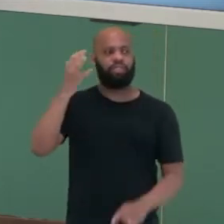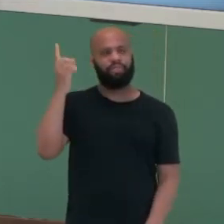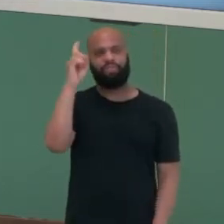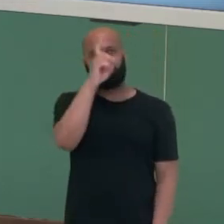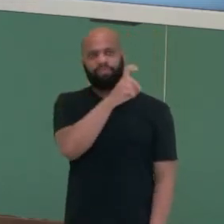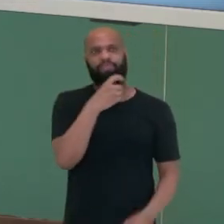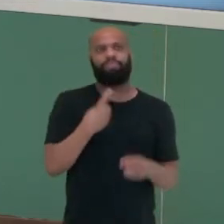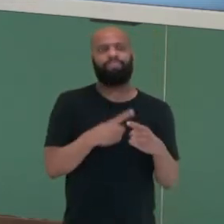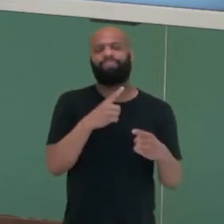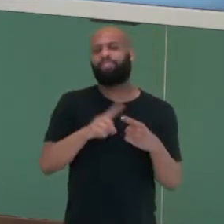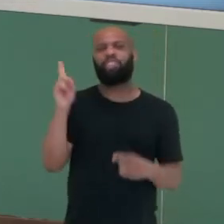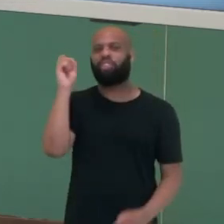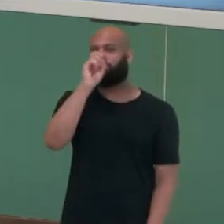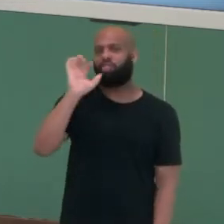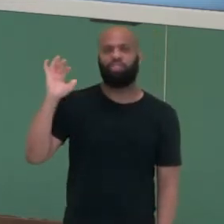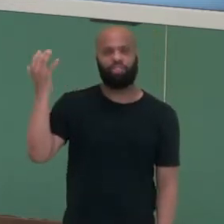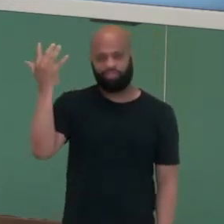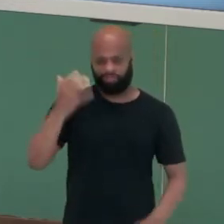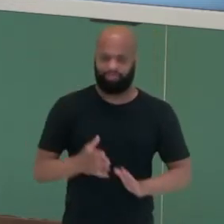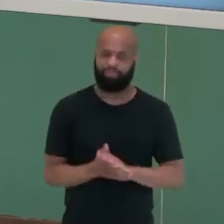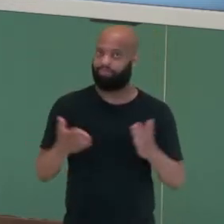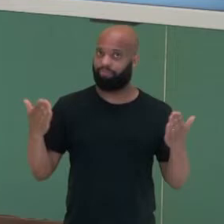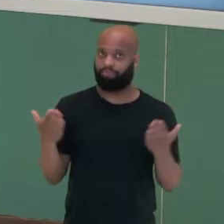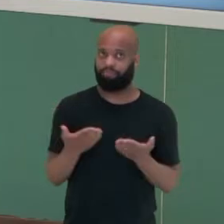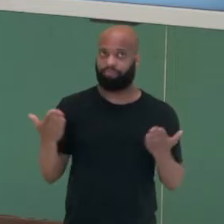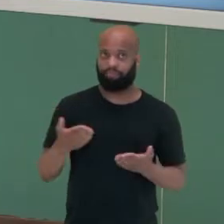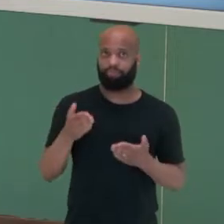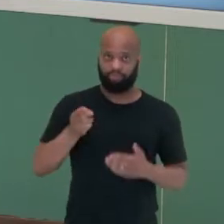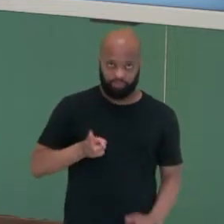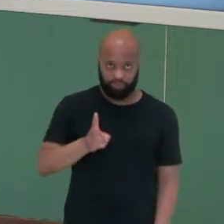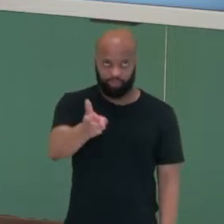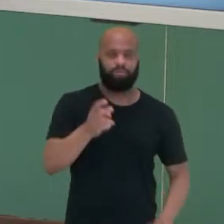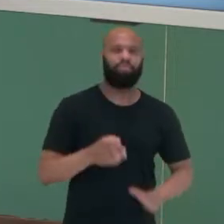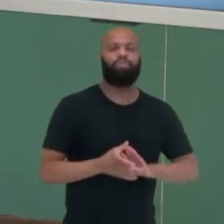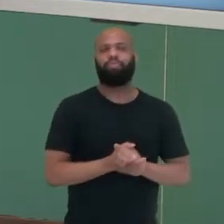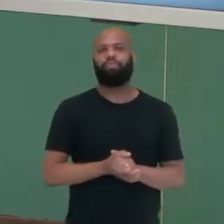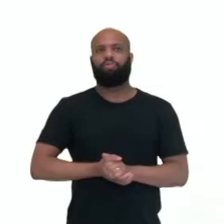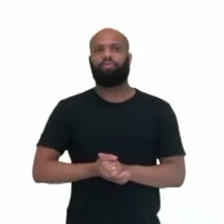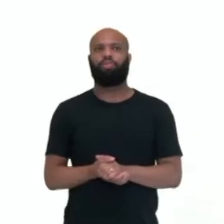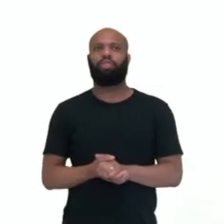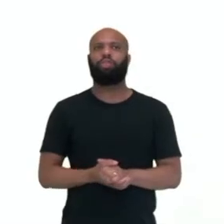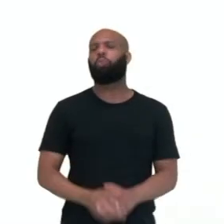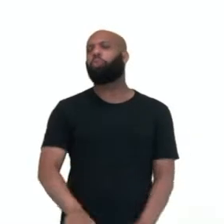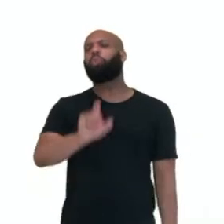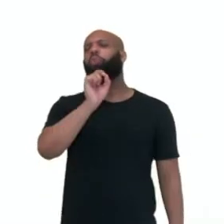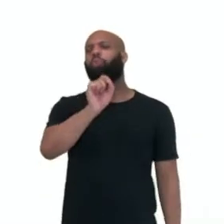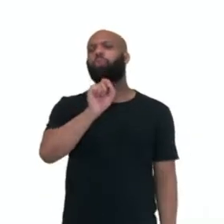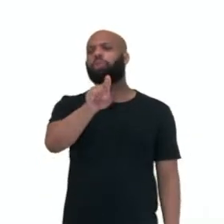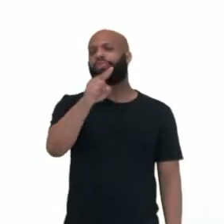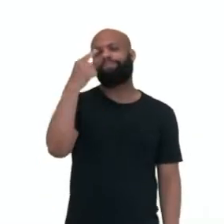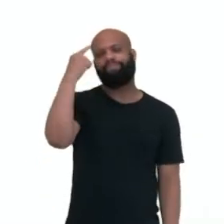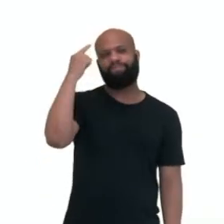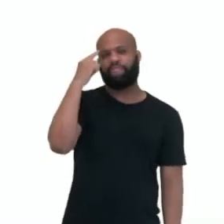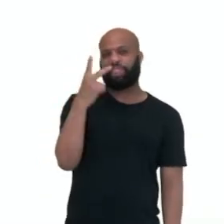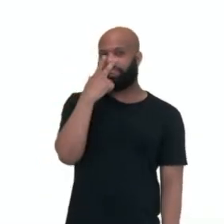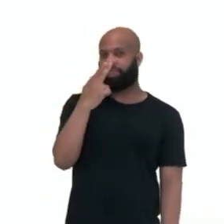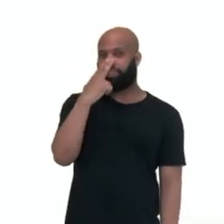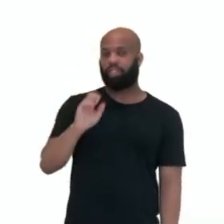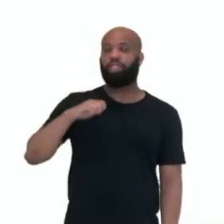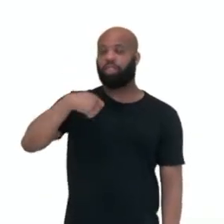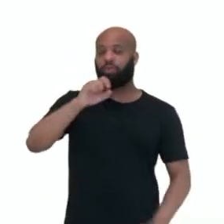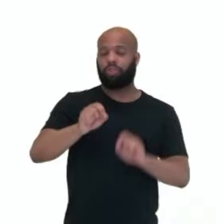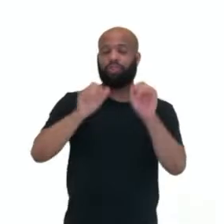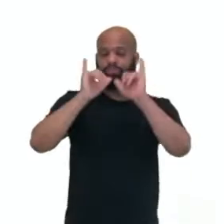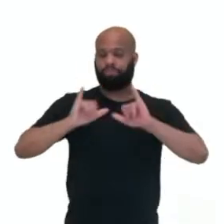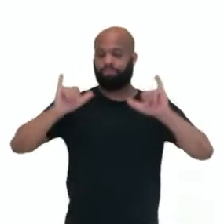não costuma acontecer, é mais difícil. Vamos dar prosseguimento? O que você pensa da questão da publicidade